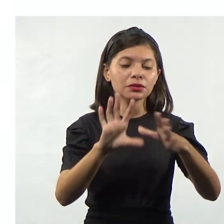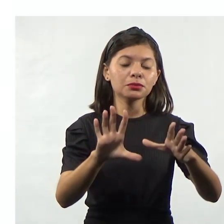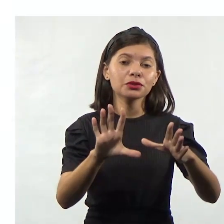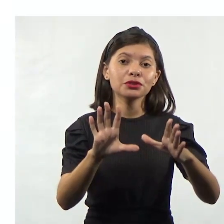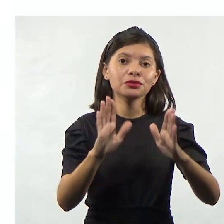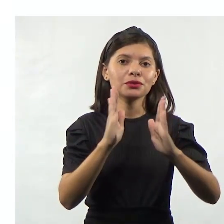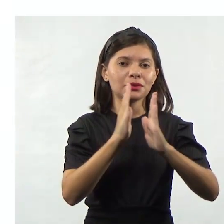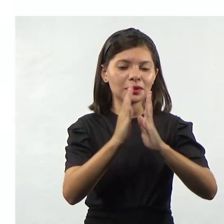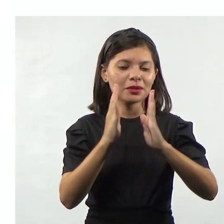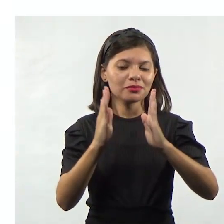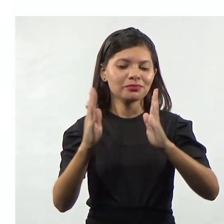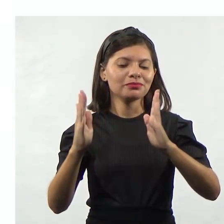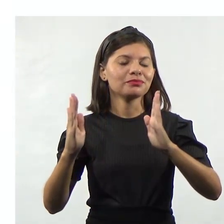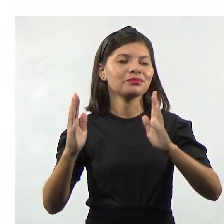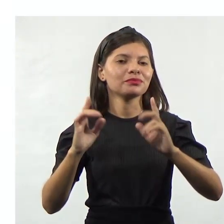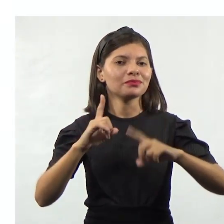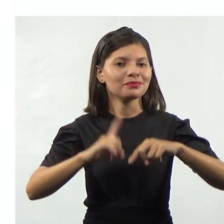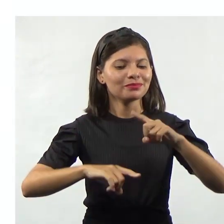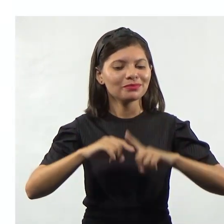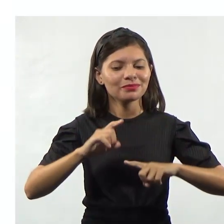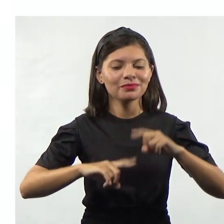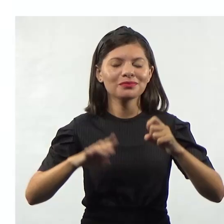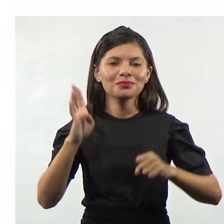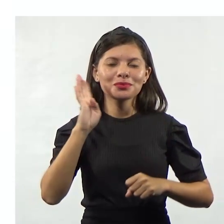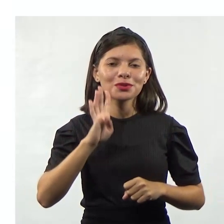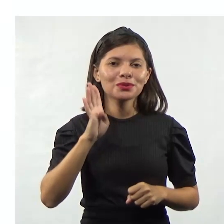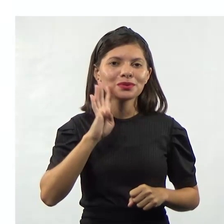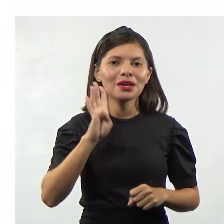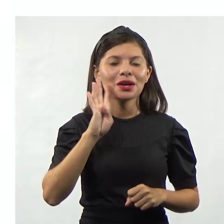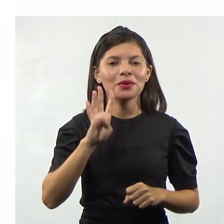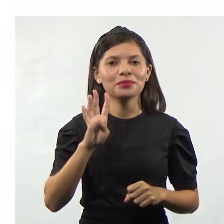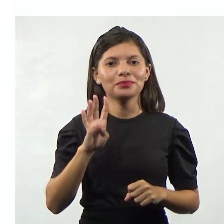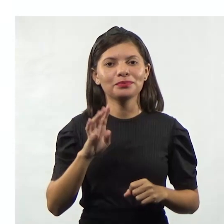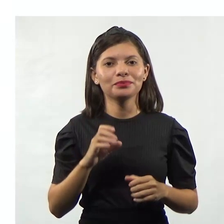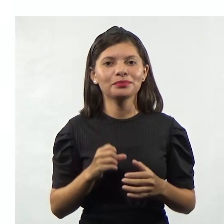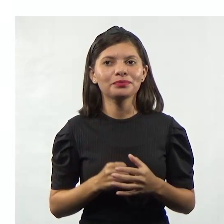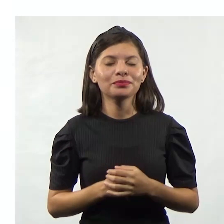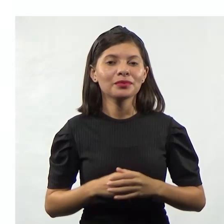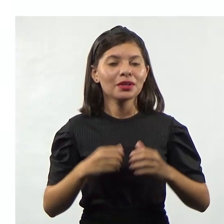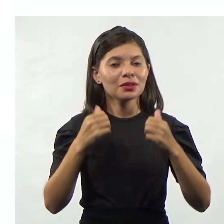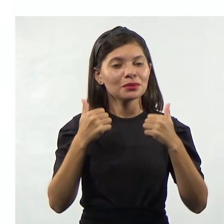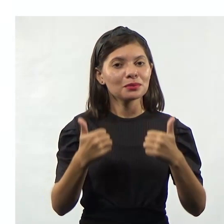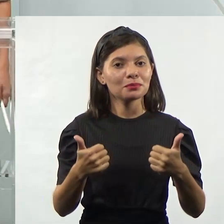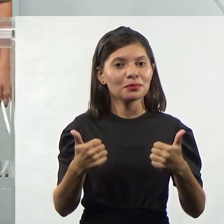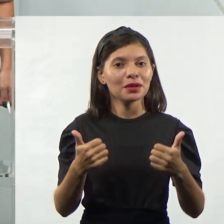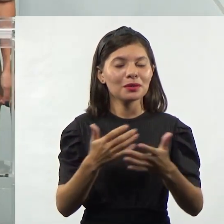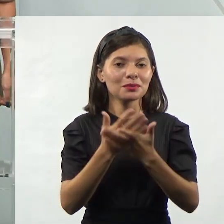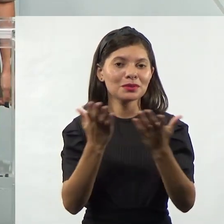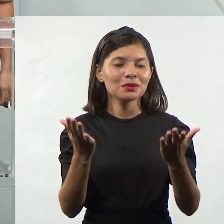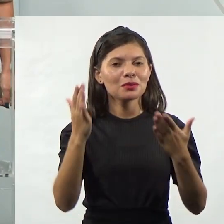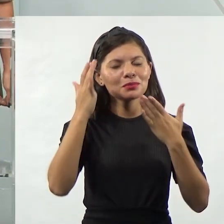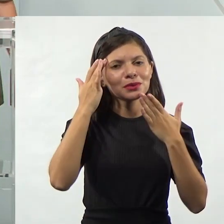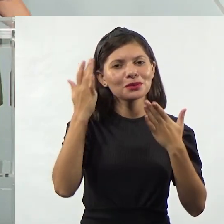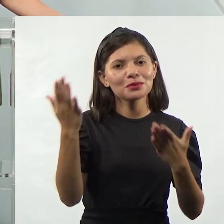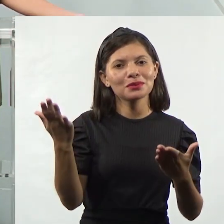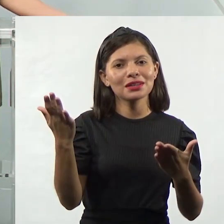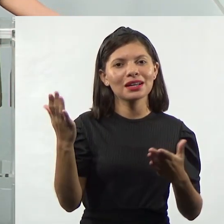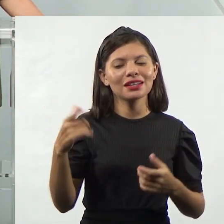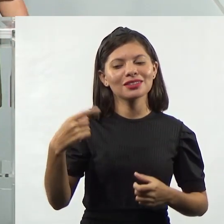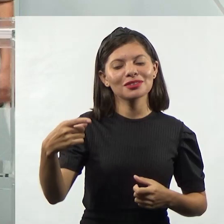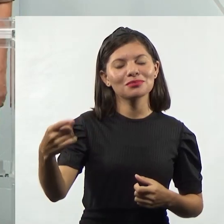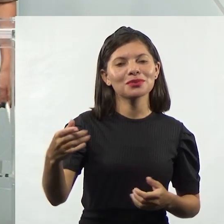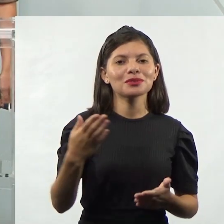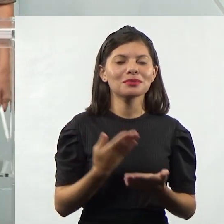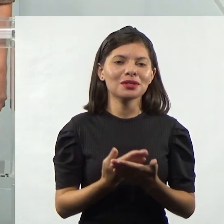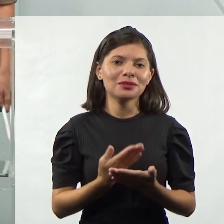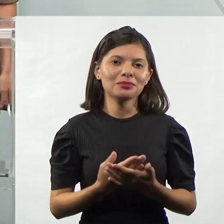está disponível para nós nessa ferramenta incrível que é a minha biblioteca. Tudo bem, pessoal? Então eu agradeço